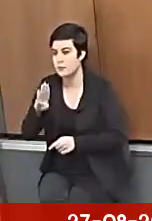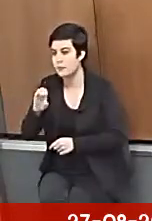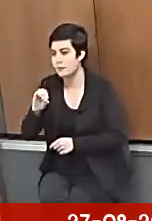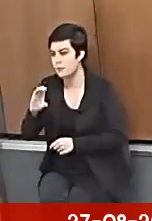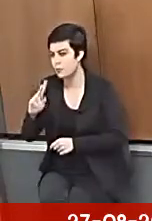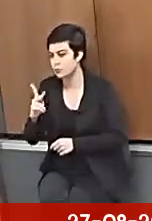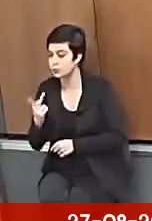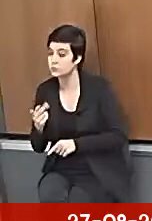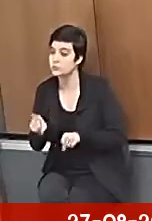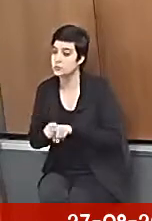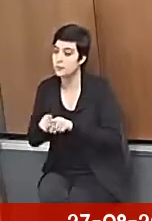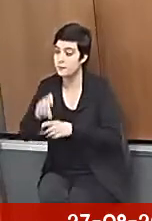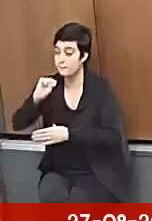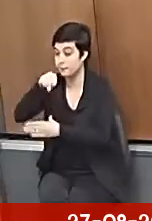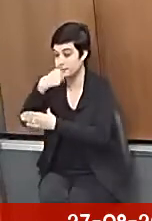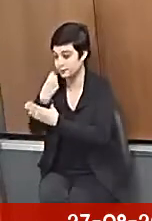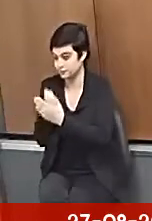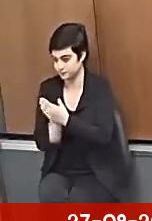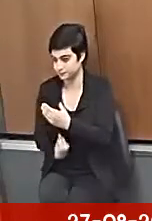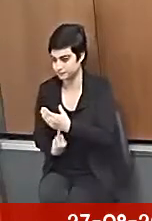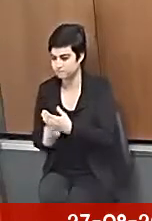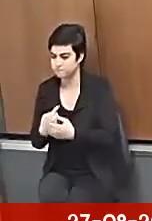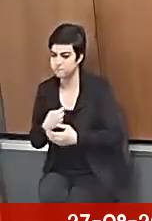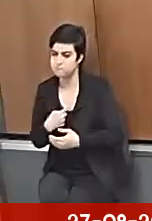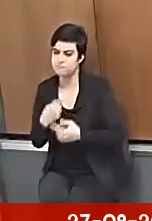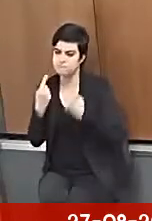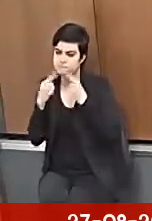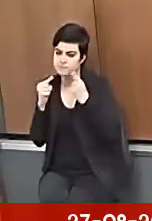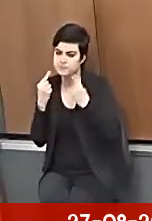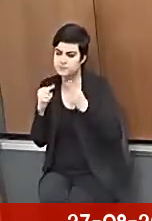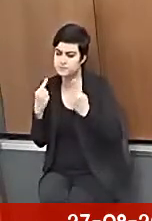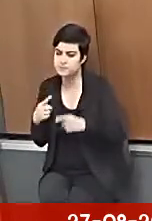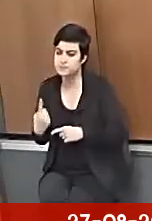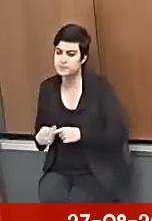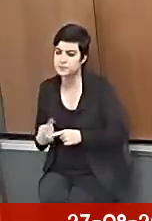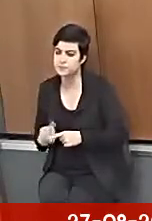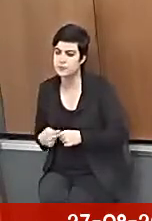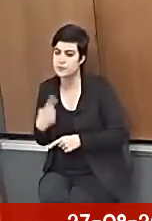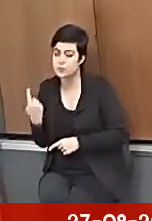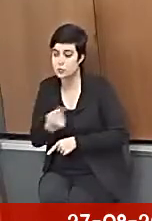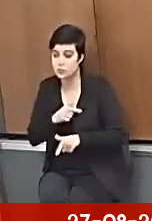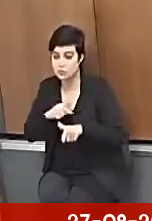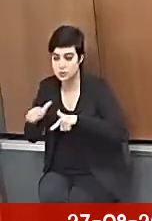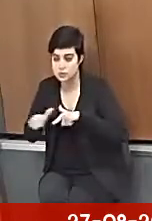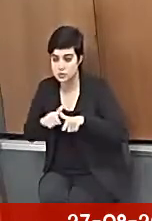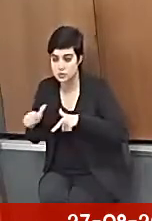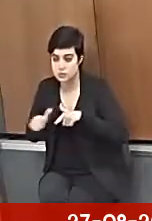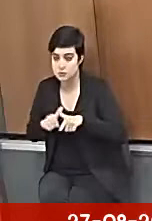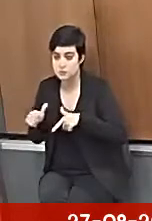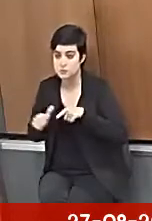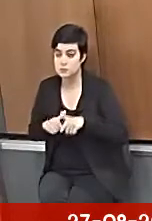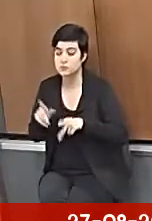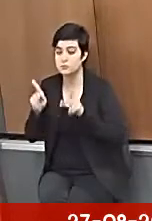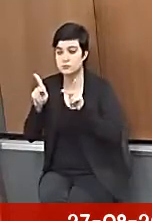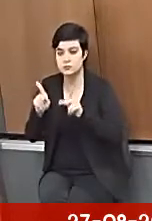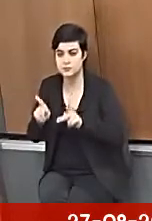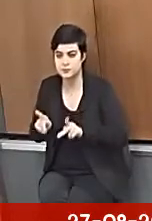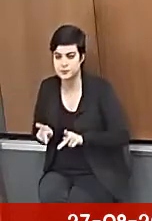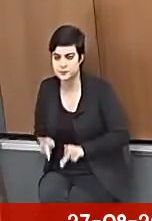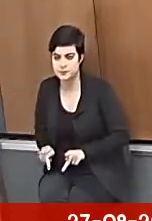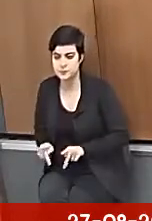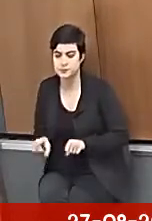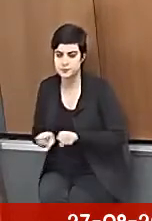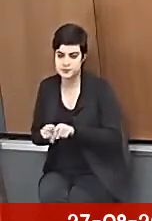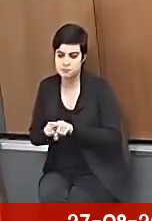basquete aí o meu questionamento foi assim que nós trabalhamos os atletas estão relativamente